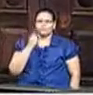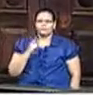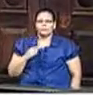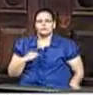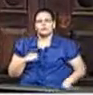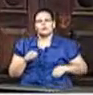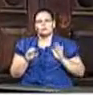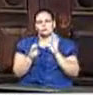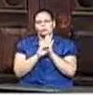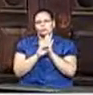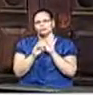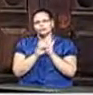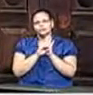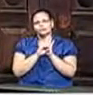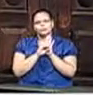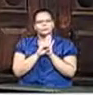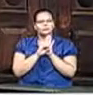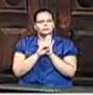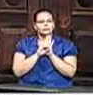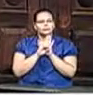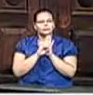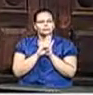a Constituição